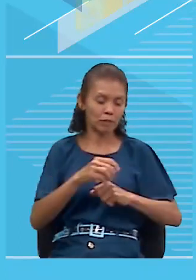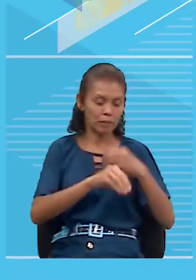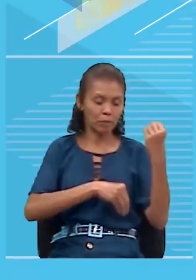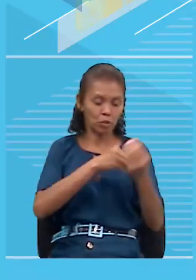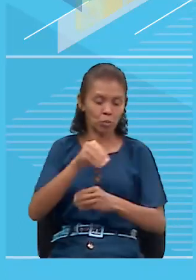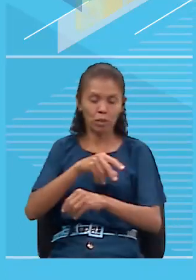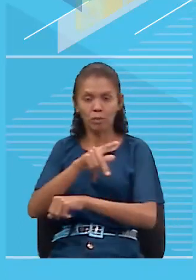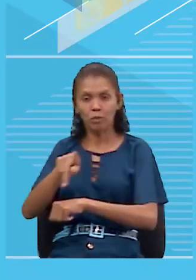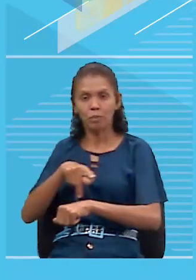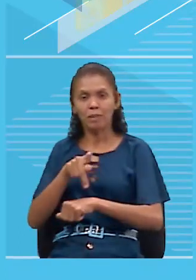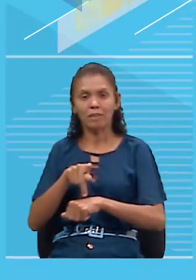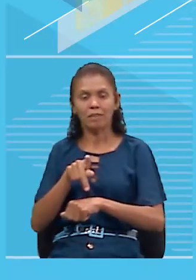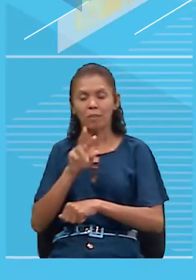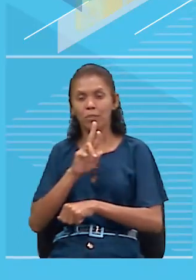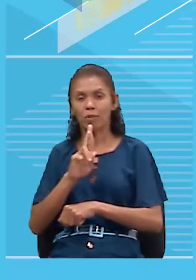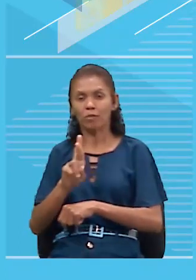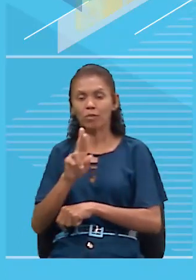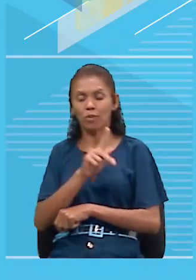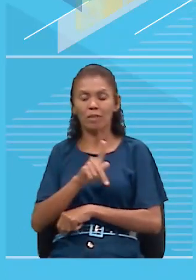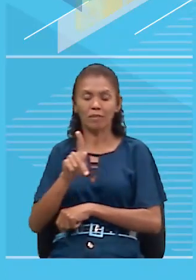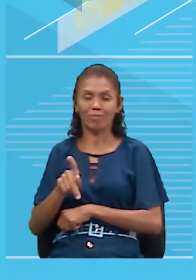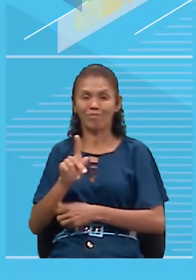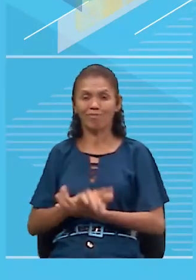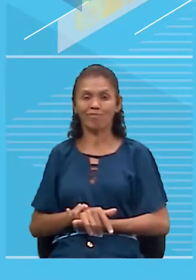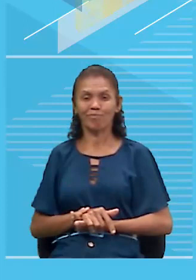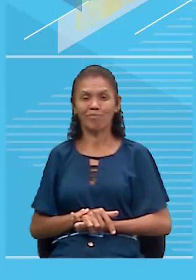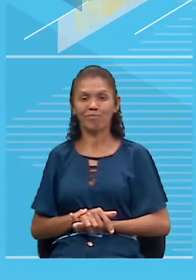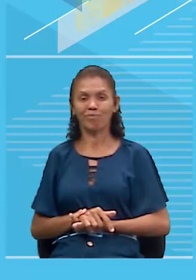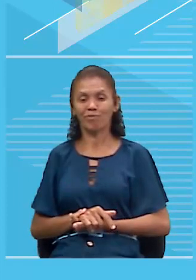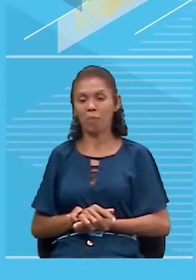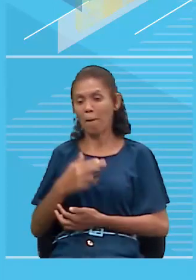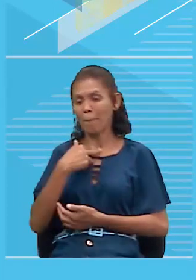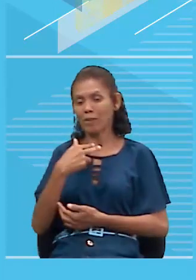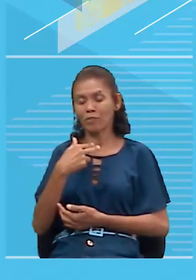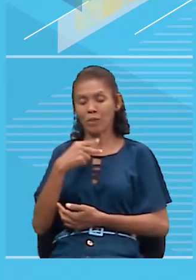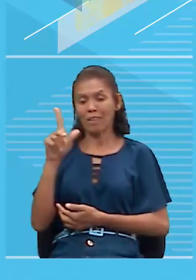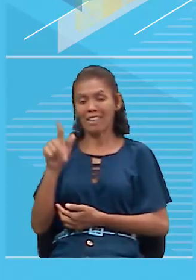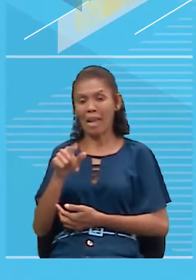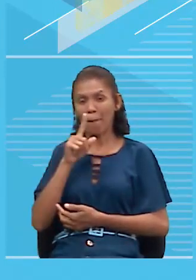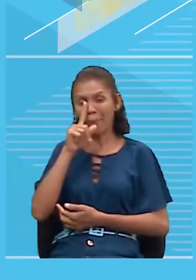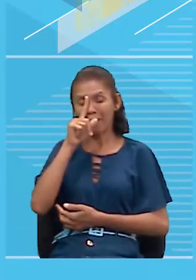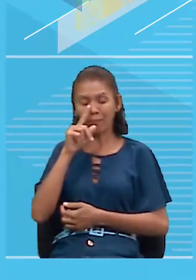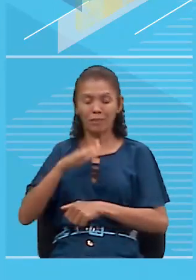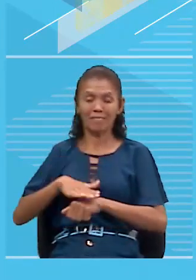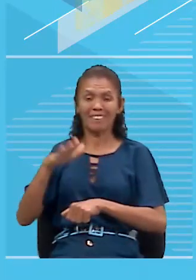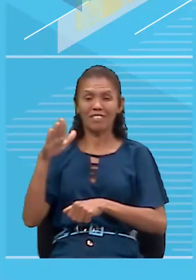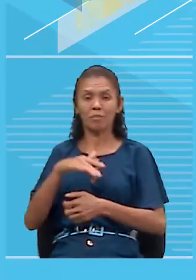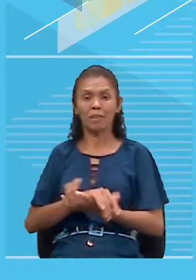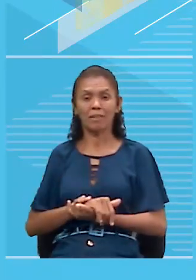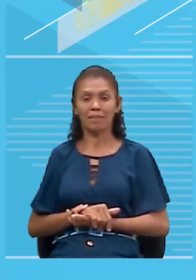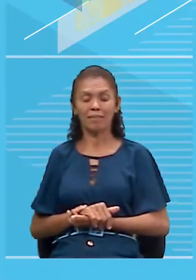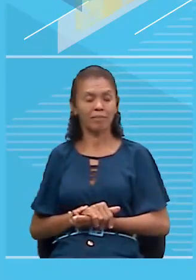galera esses curdos que eu estou apresentando para vocês agora tem quanto